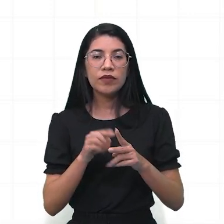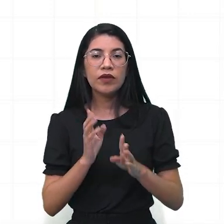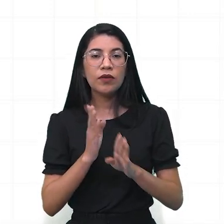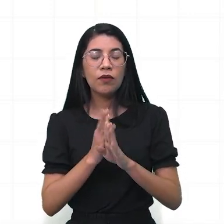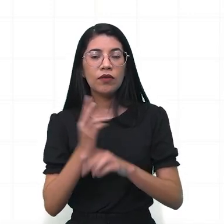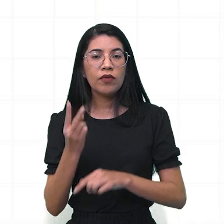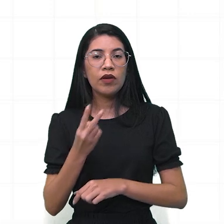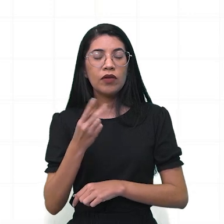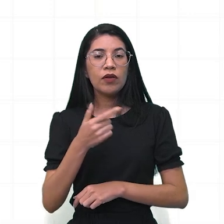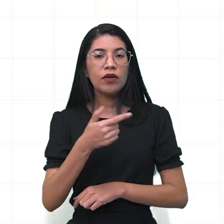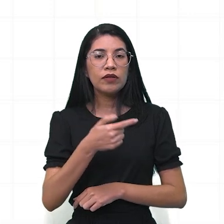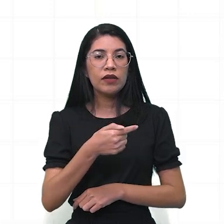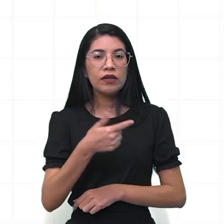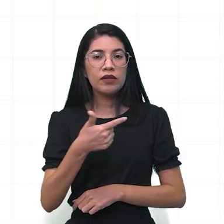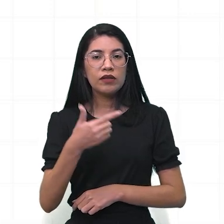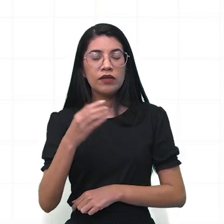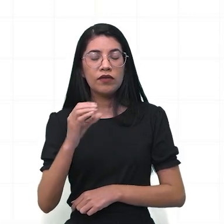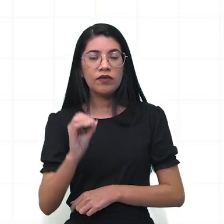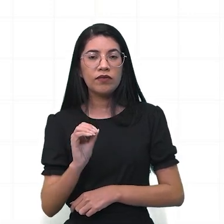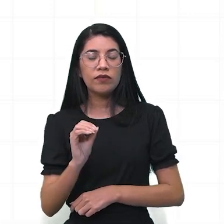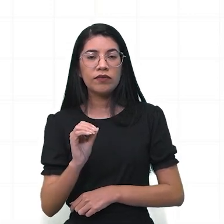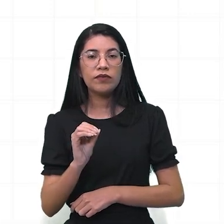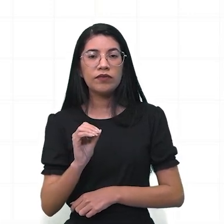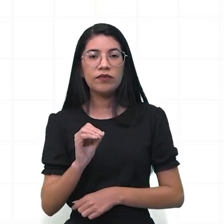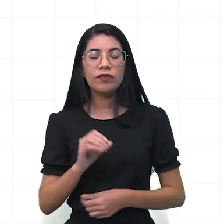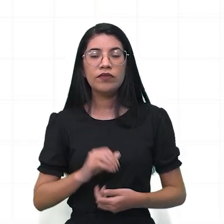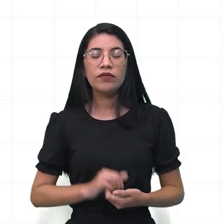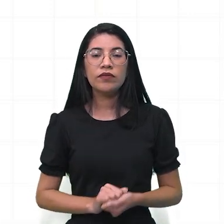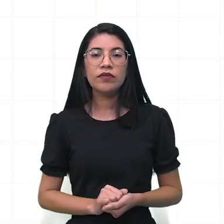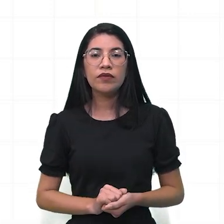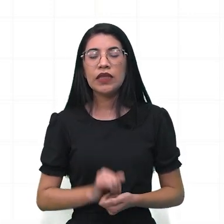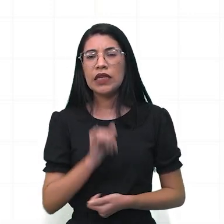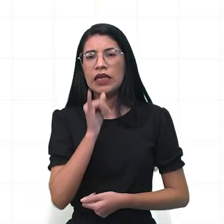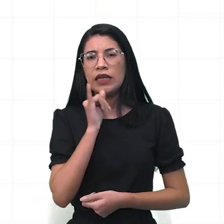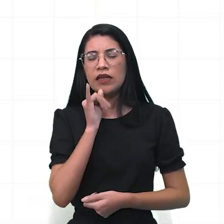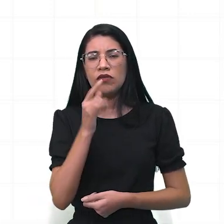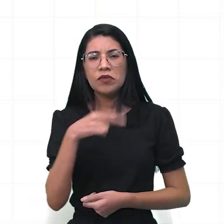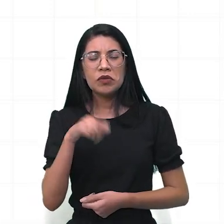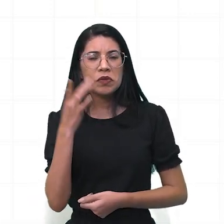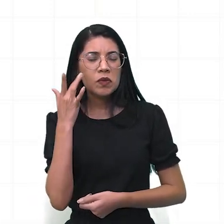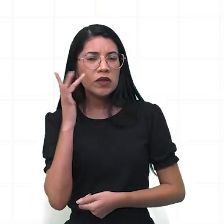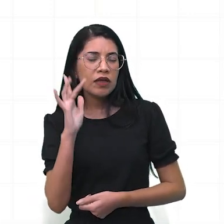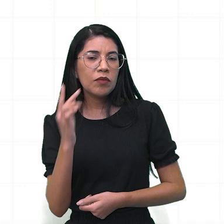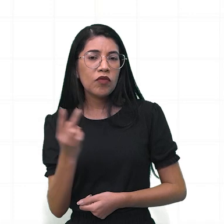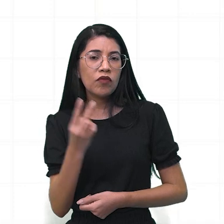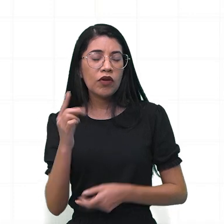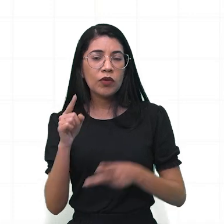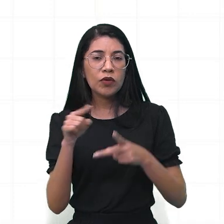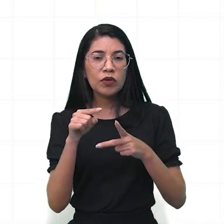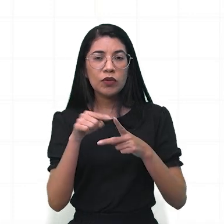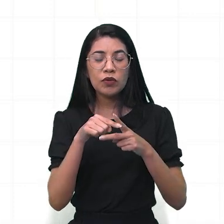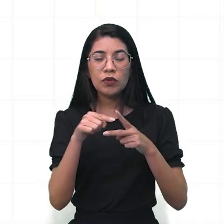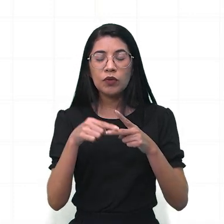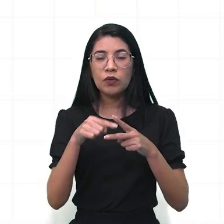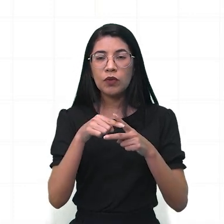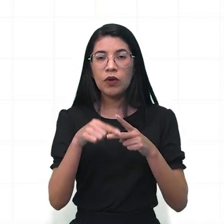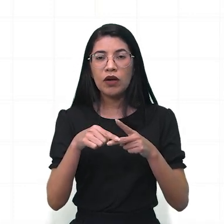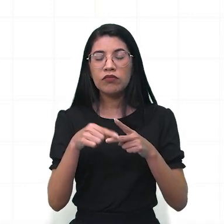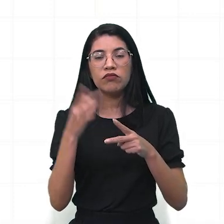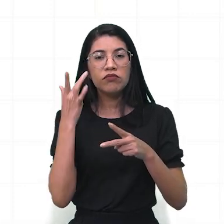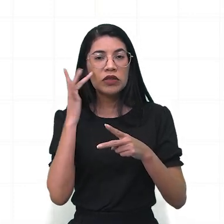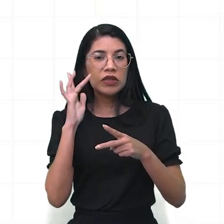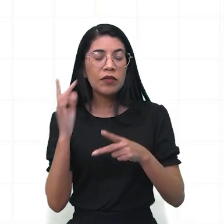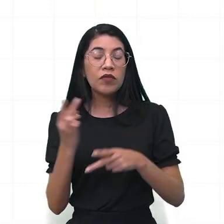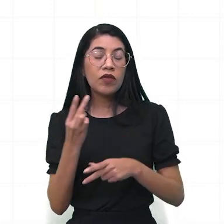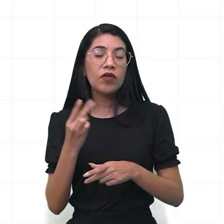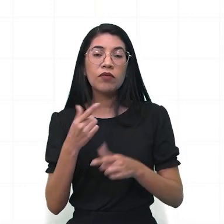dá 720 graus, ok? Vamos supor que você não soubesse o valor desse ângulo aqui, ó, o ângulo desconhecido.